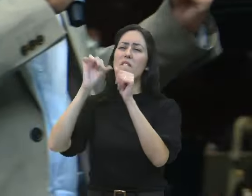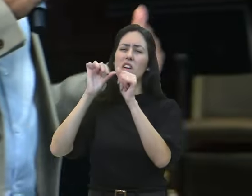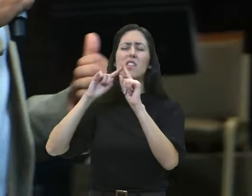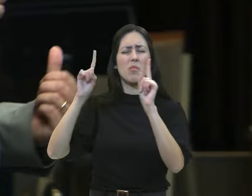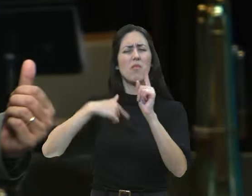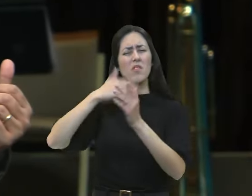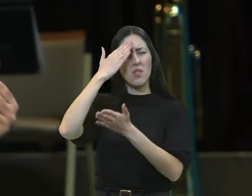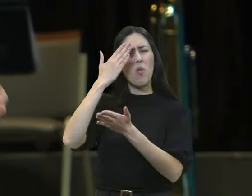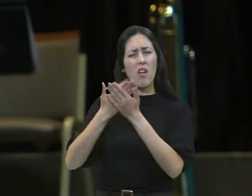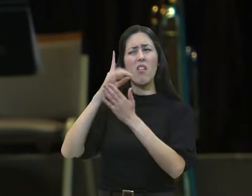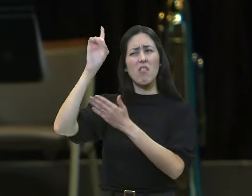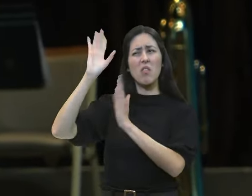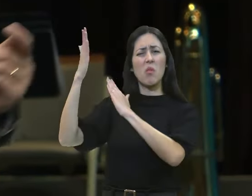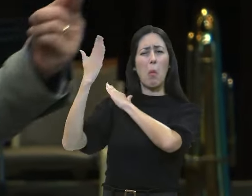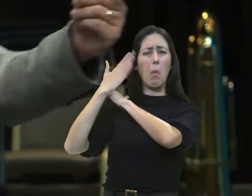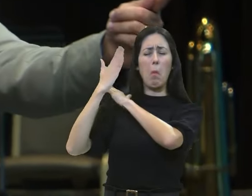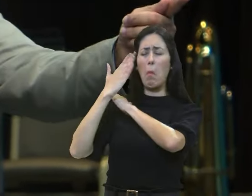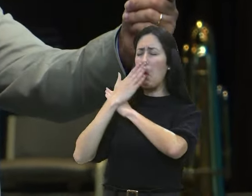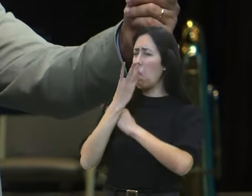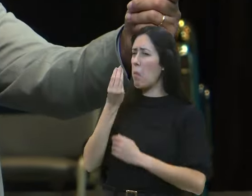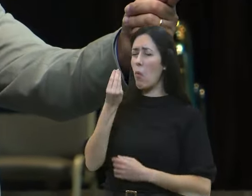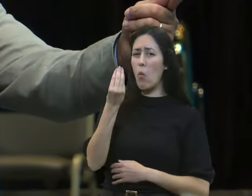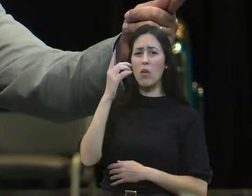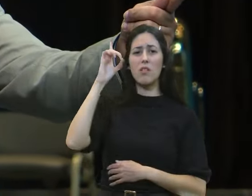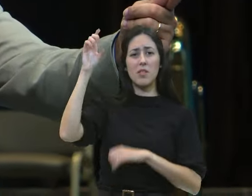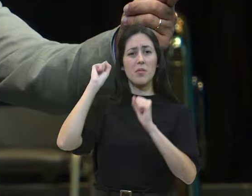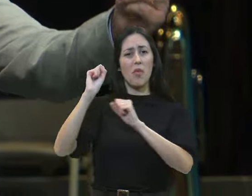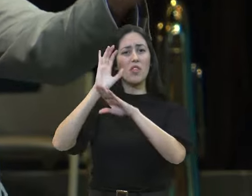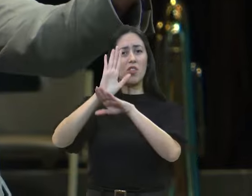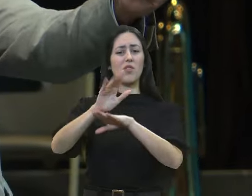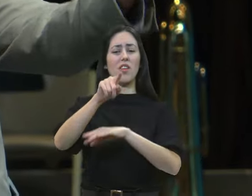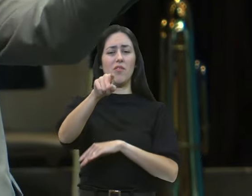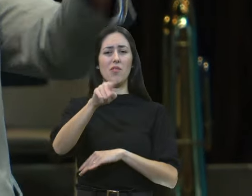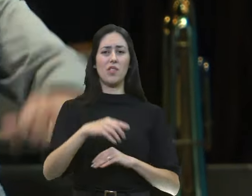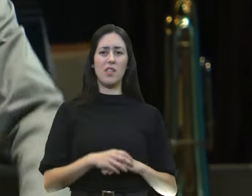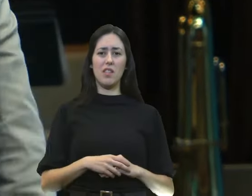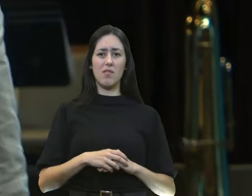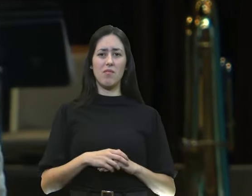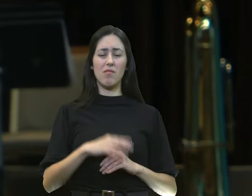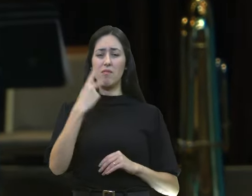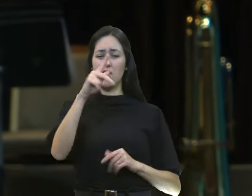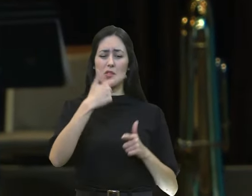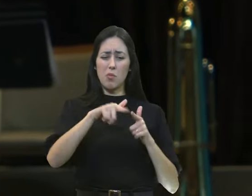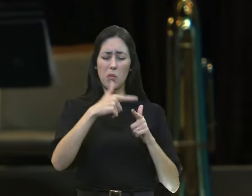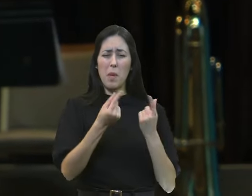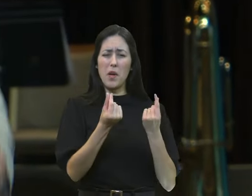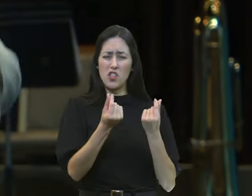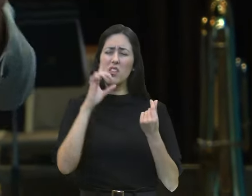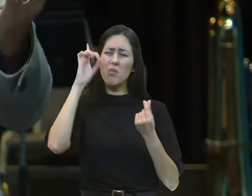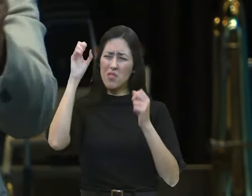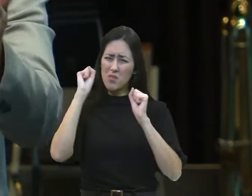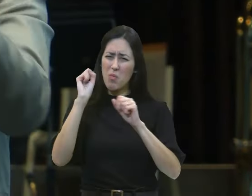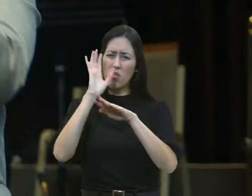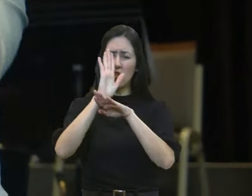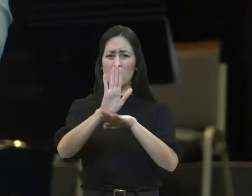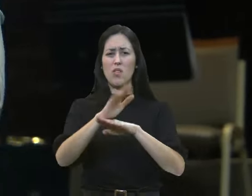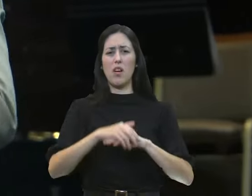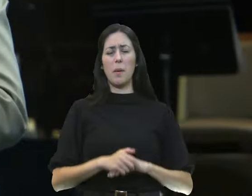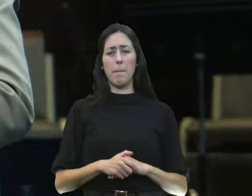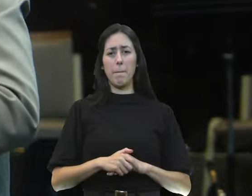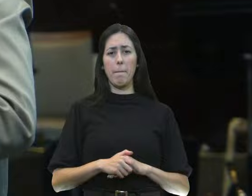já fez tantas vezes comigo. Ele pode te ajudar até na parte financeira. Você está precisando, como